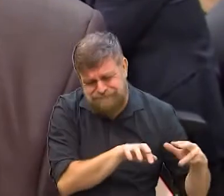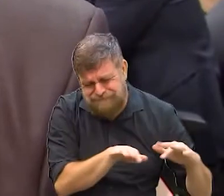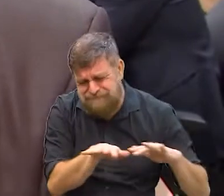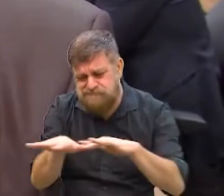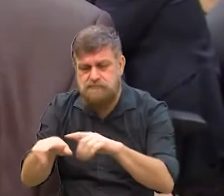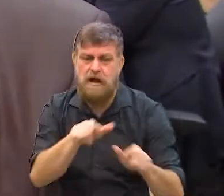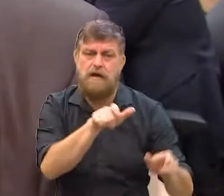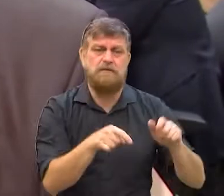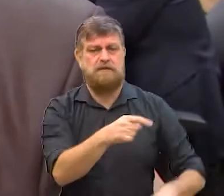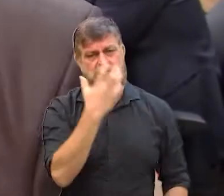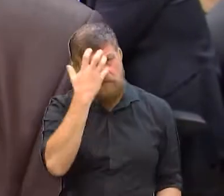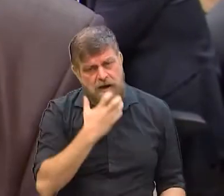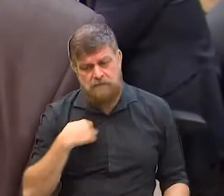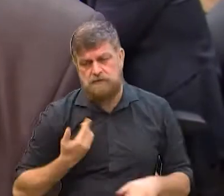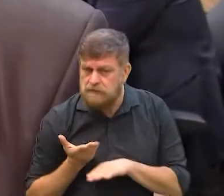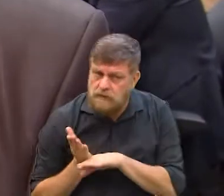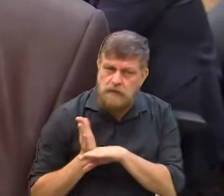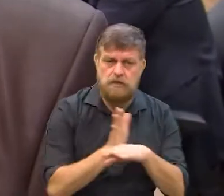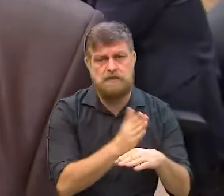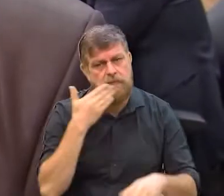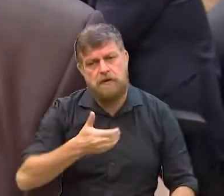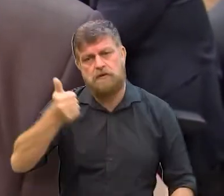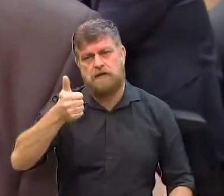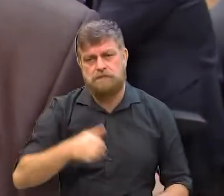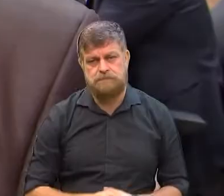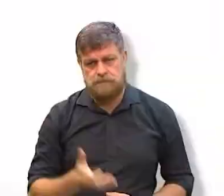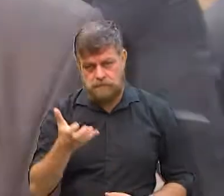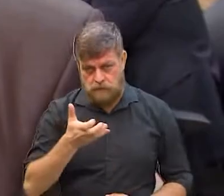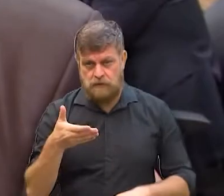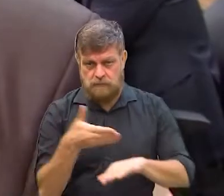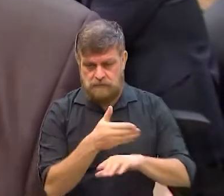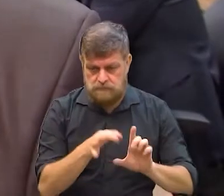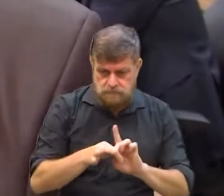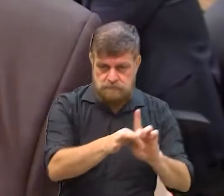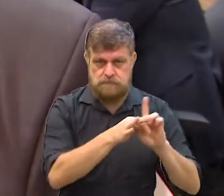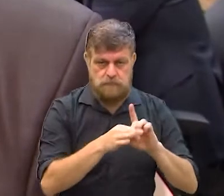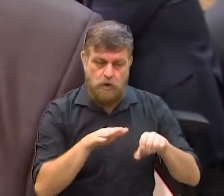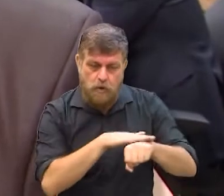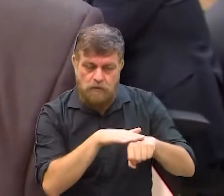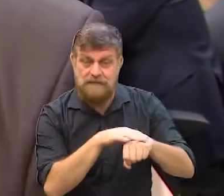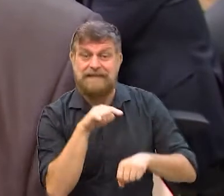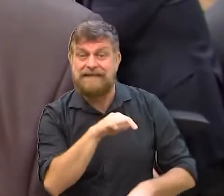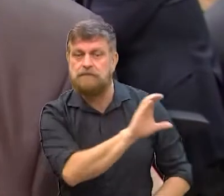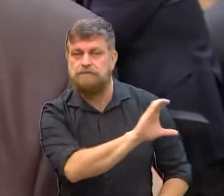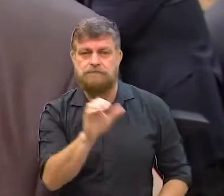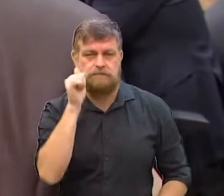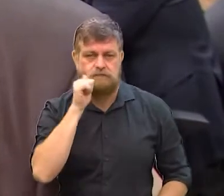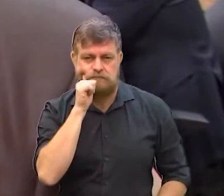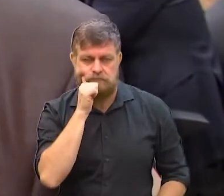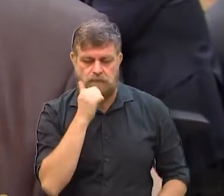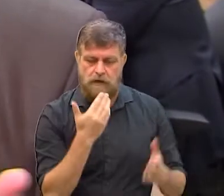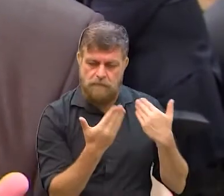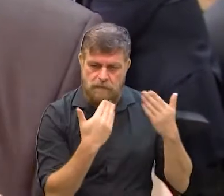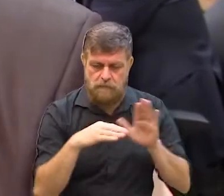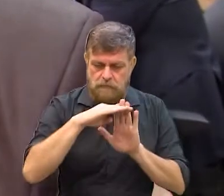bravo. Então a gente que está tentando ajudar no que pode para melhorar isso daí. Eu quero participar com o posto de saúde, falar com a coordenadora.